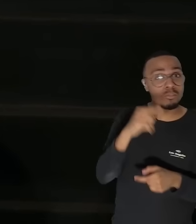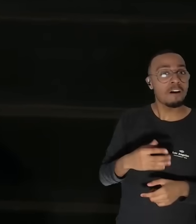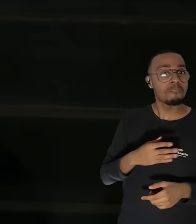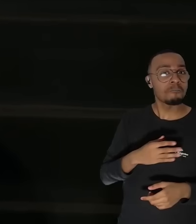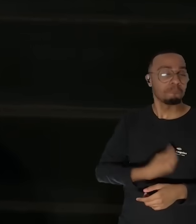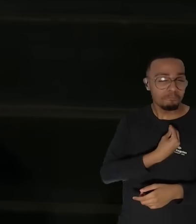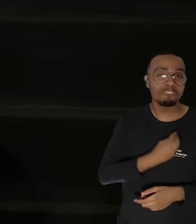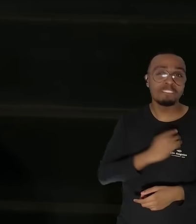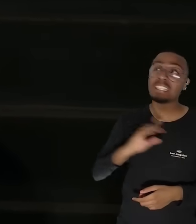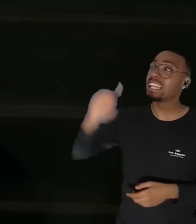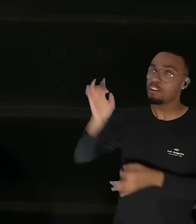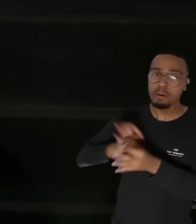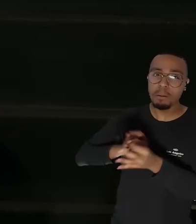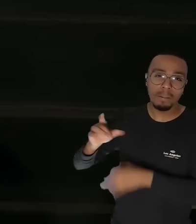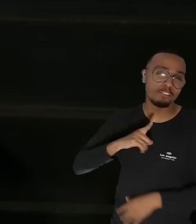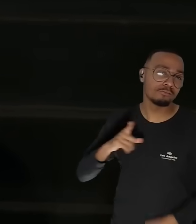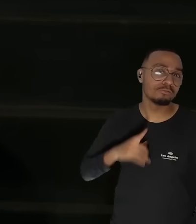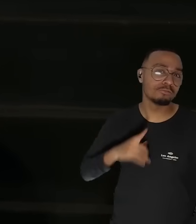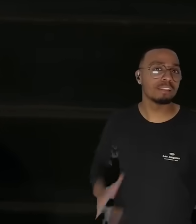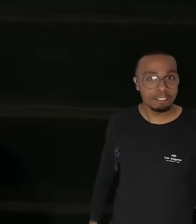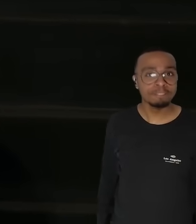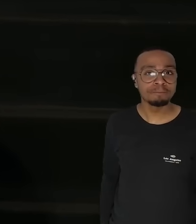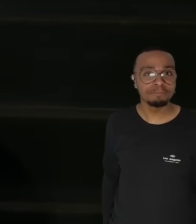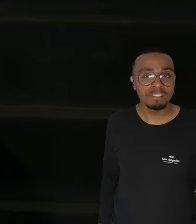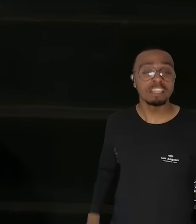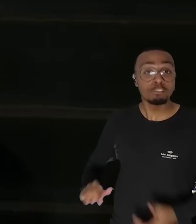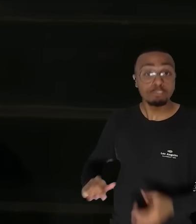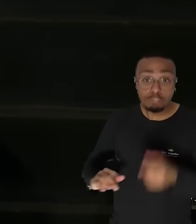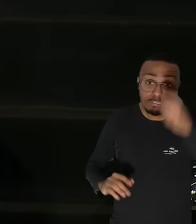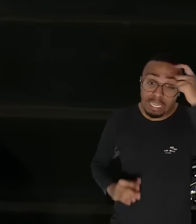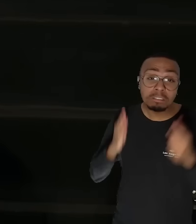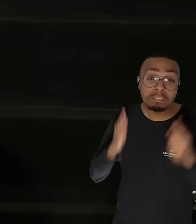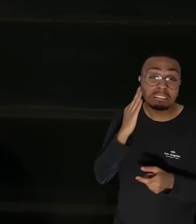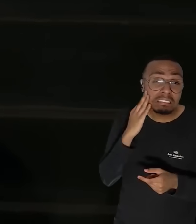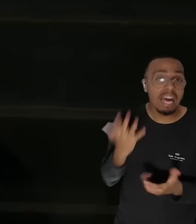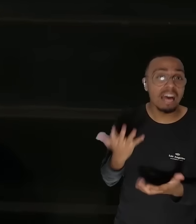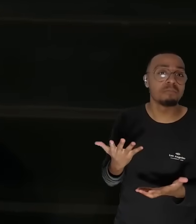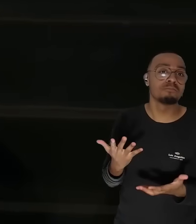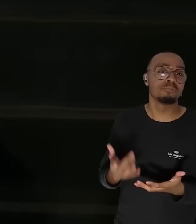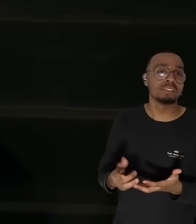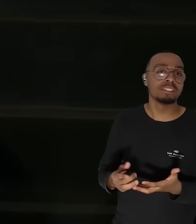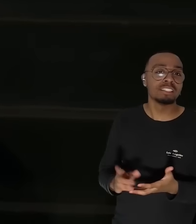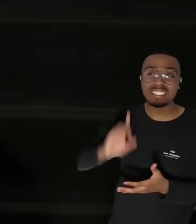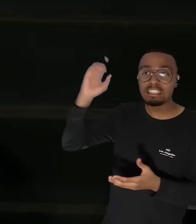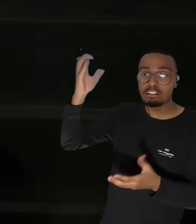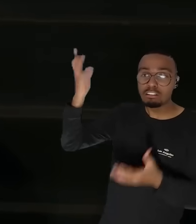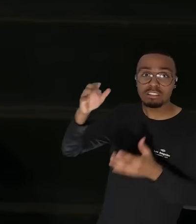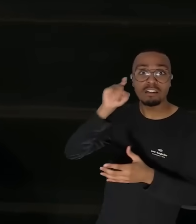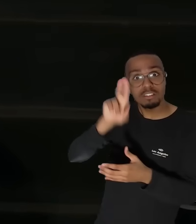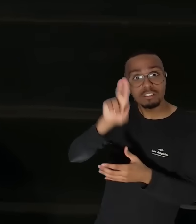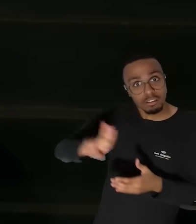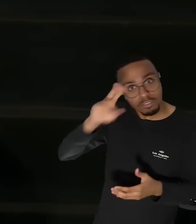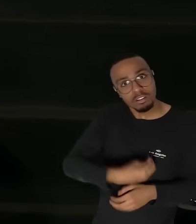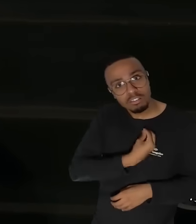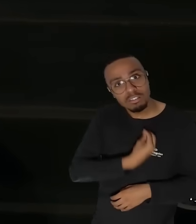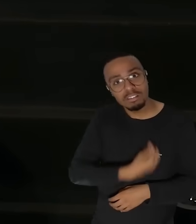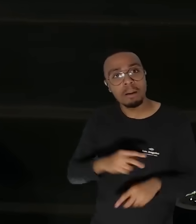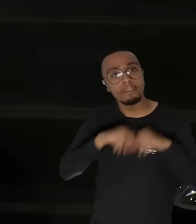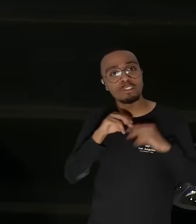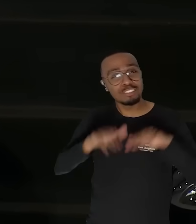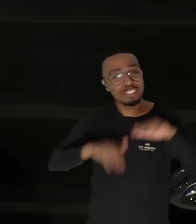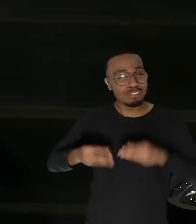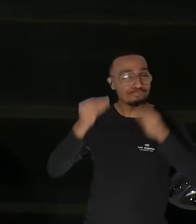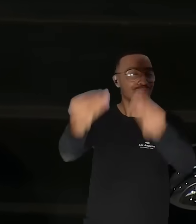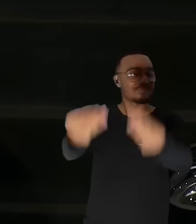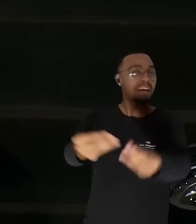diabo sabia o estrago que Jesus ia fazer no inferno quando ele atracasse o barco lá em Gadara e encontrasse um endemoniado que ninguém